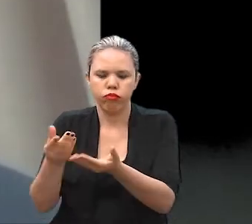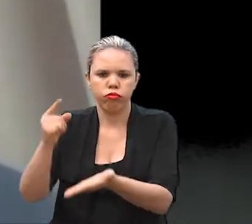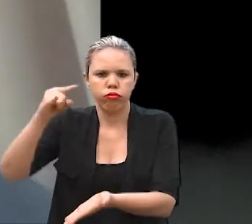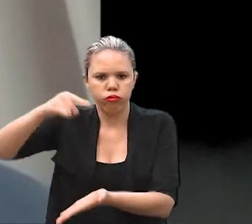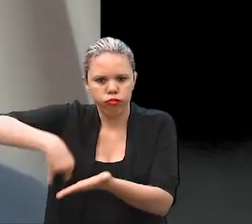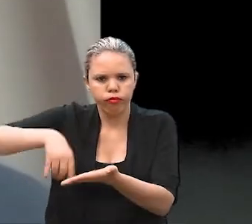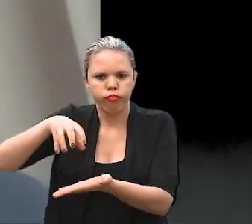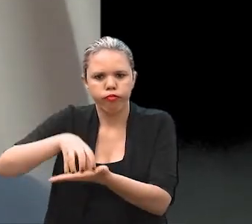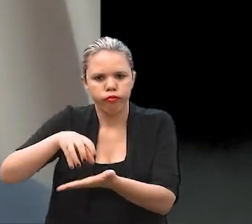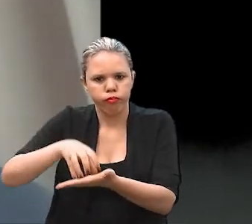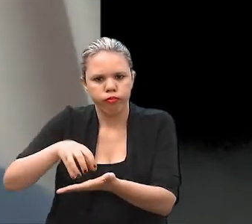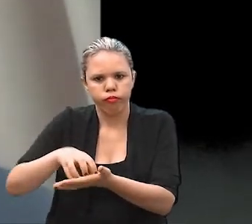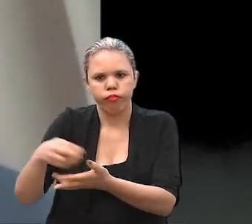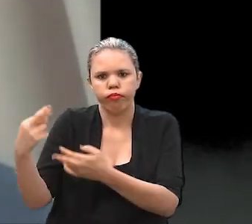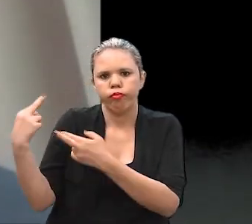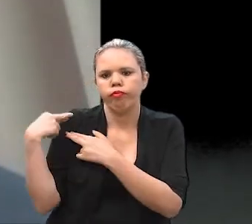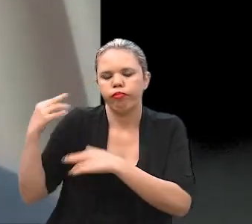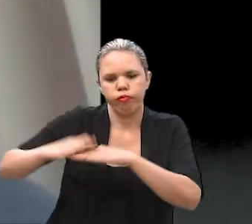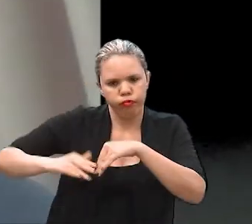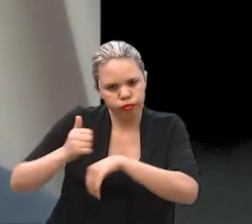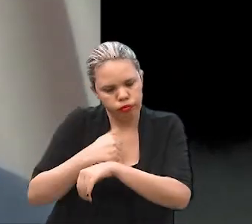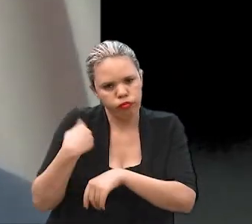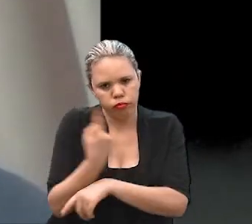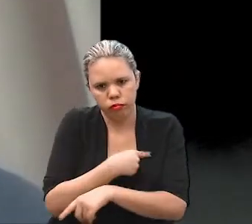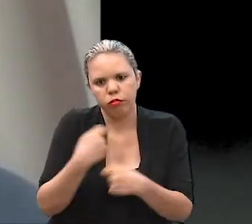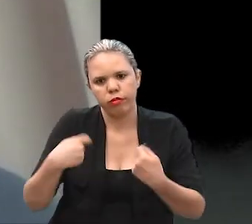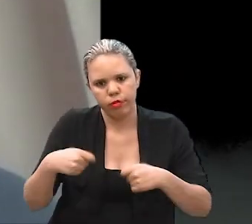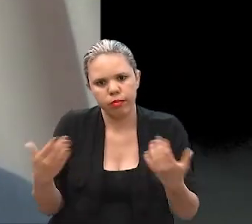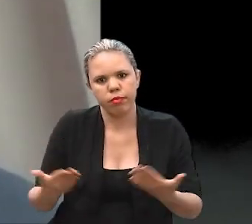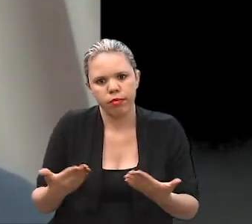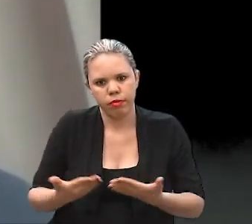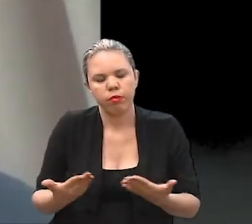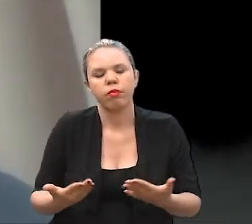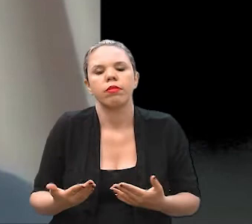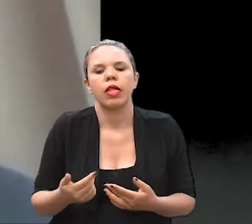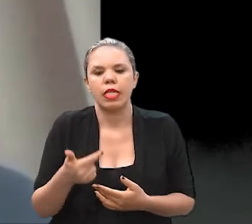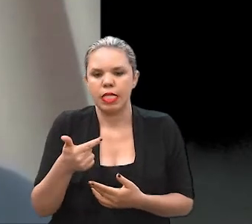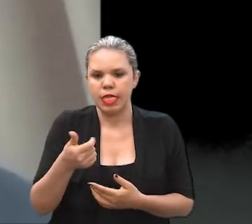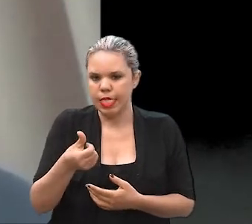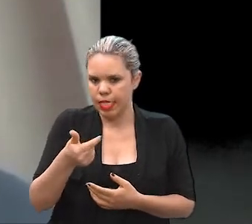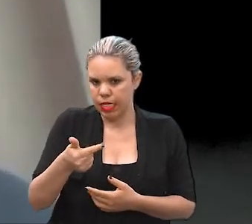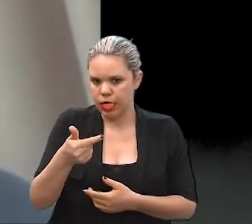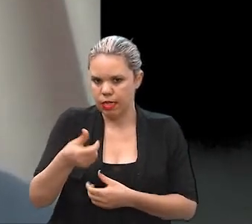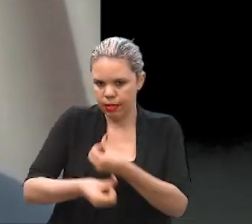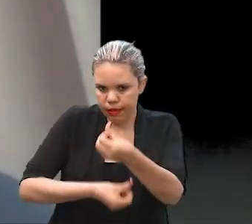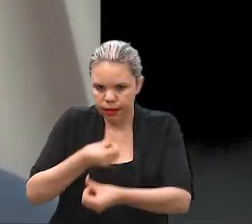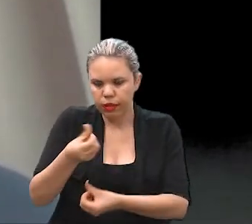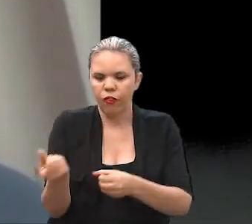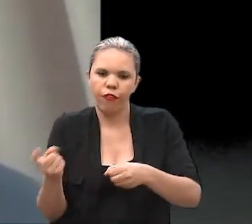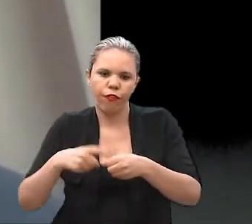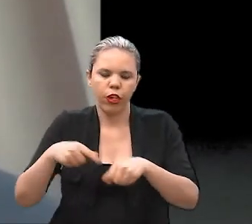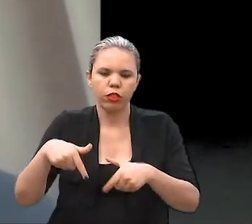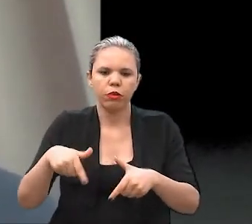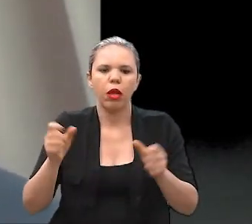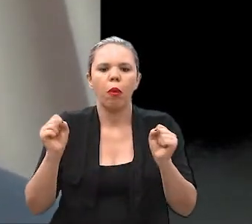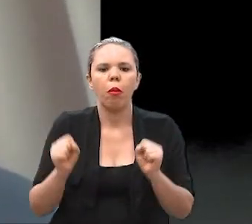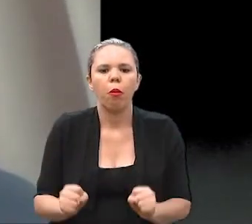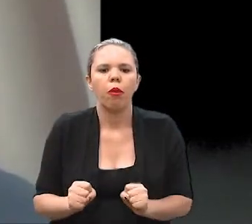os órgãos competentes, mas a gente precisaria agora, nesse segundo semestre, na volta ao trabalho,